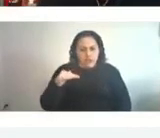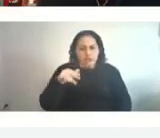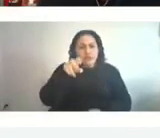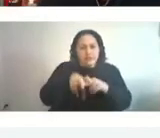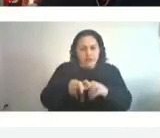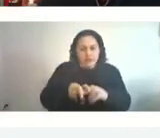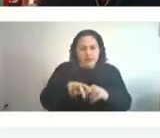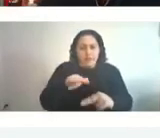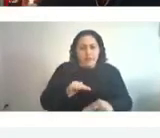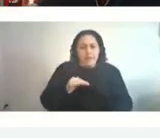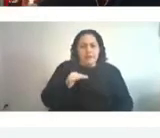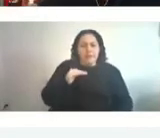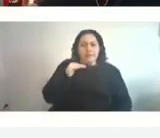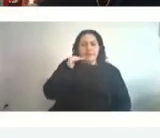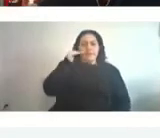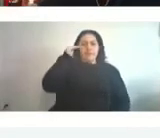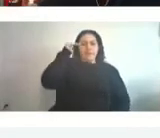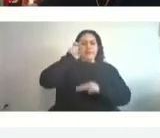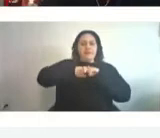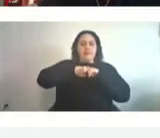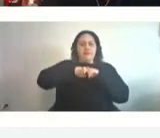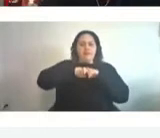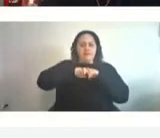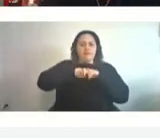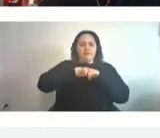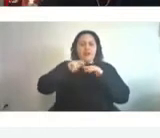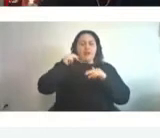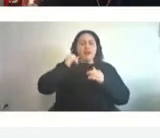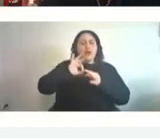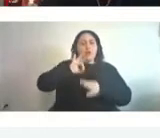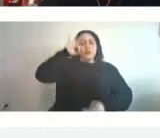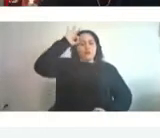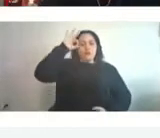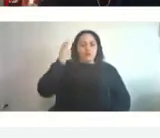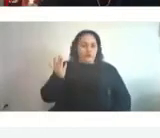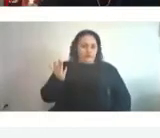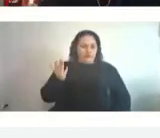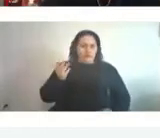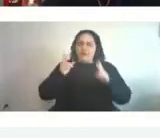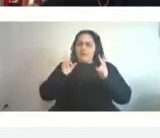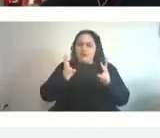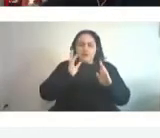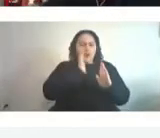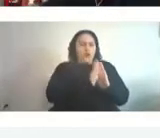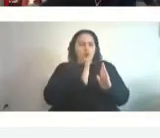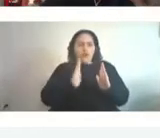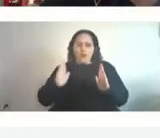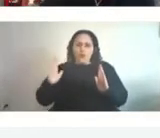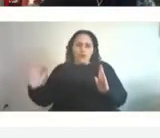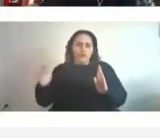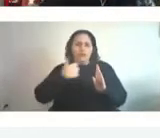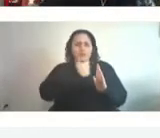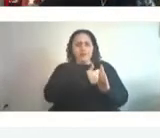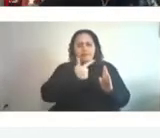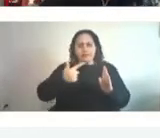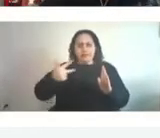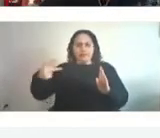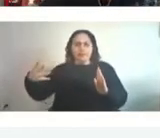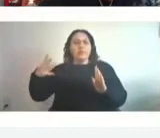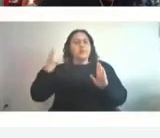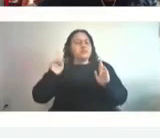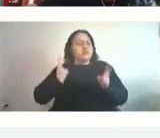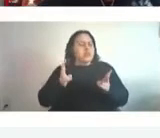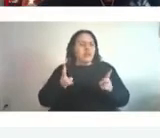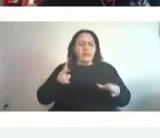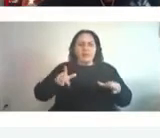Sempre ordenados do ponto de vista da sua organização no espaço, né?